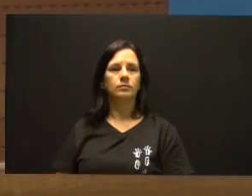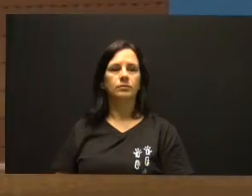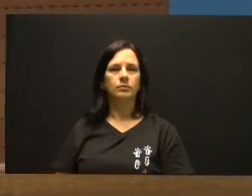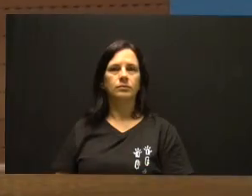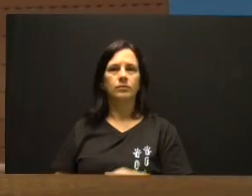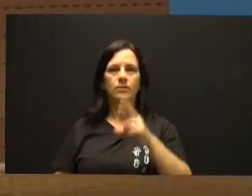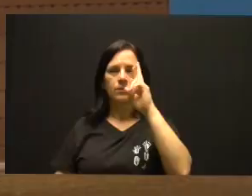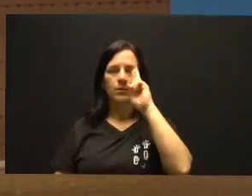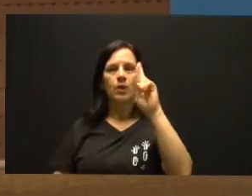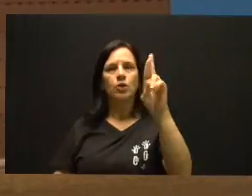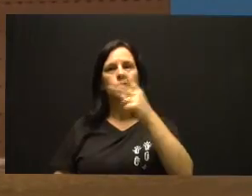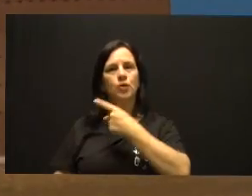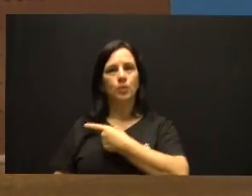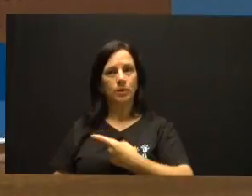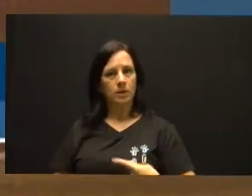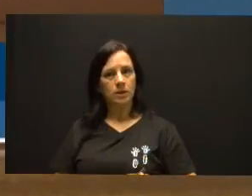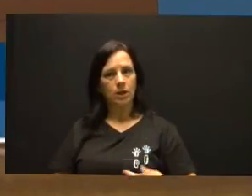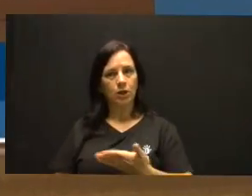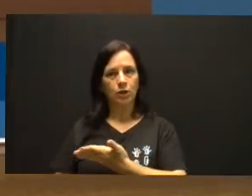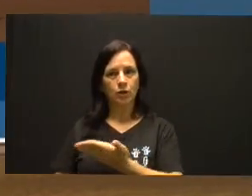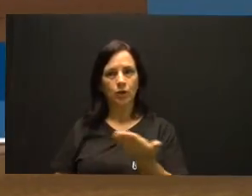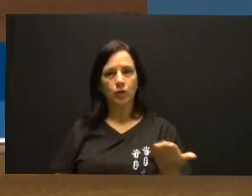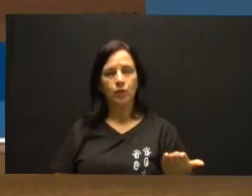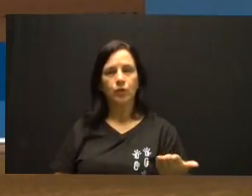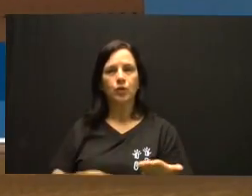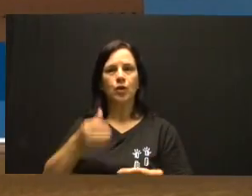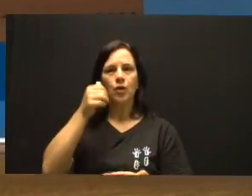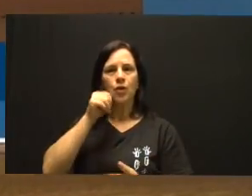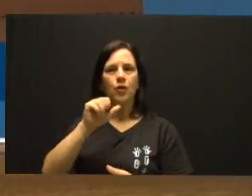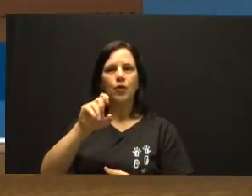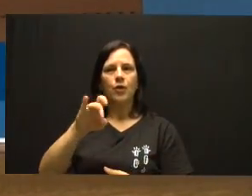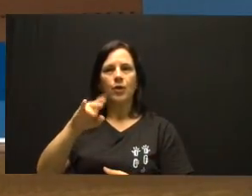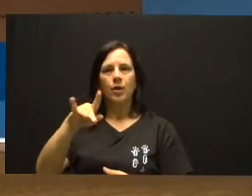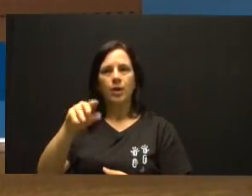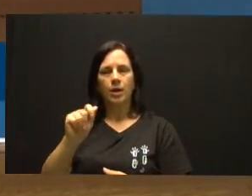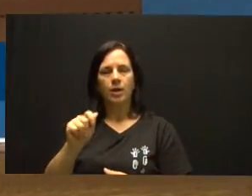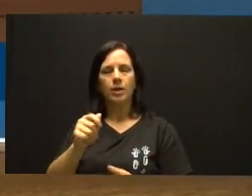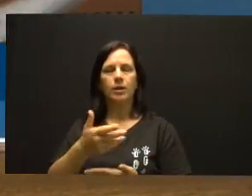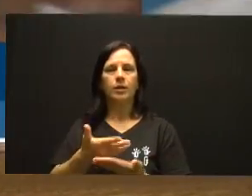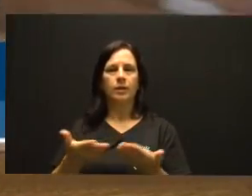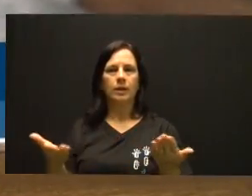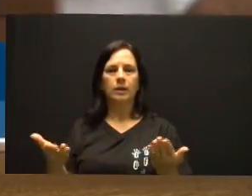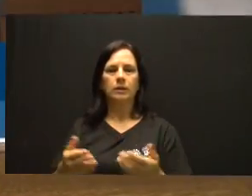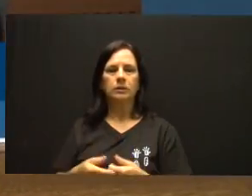Senhor presidente, nobres pares, senhora vereadora Érica Versosa,